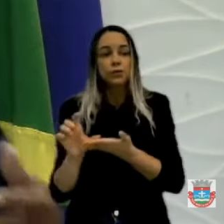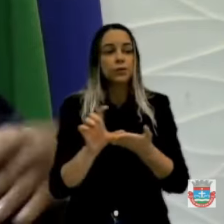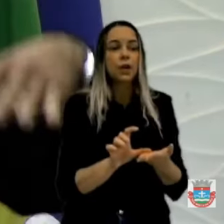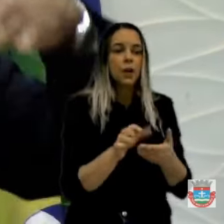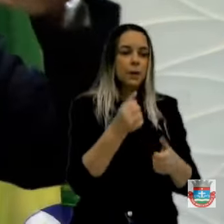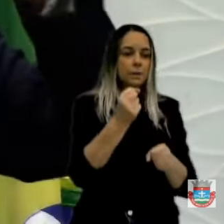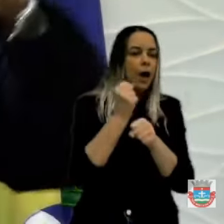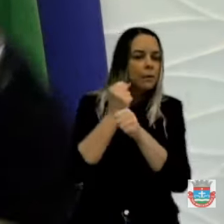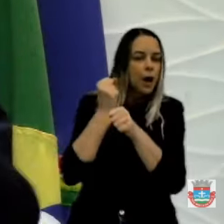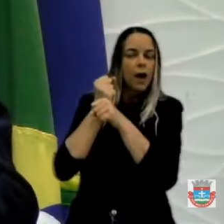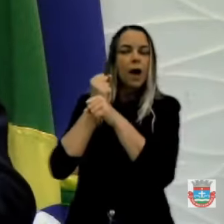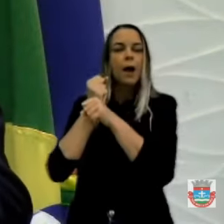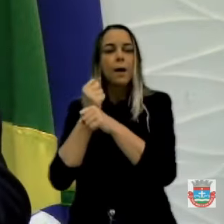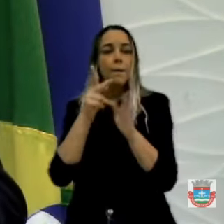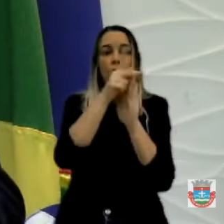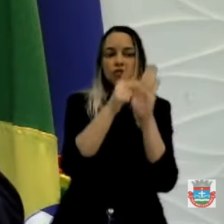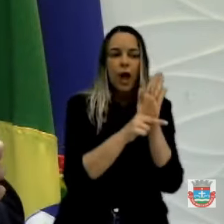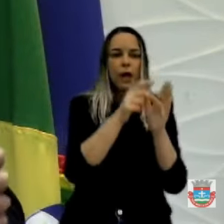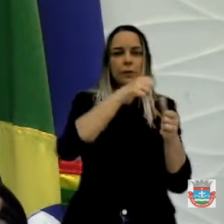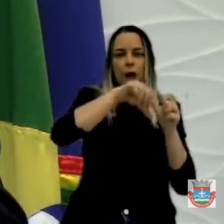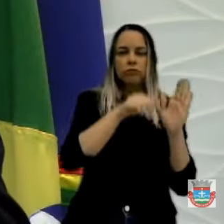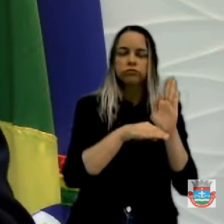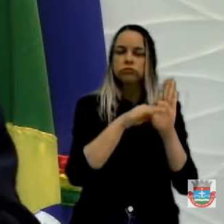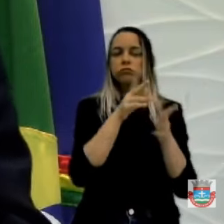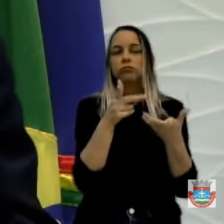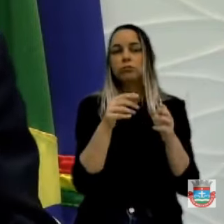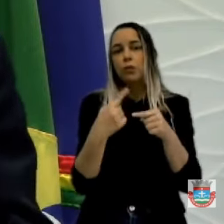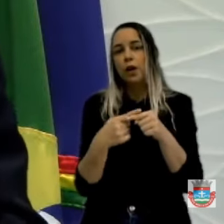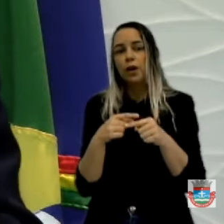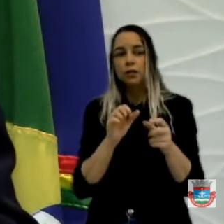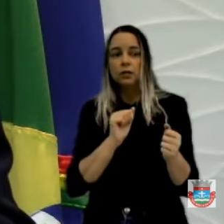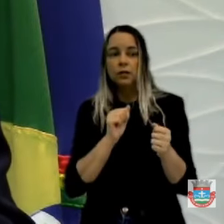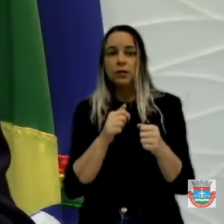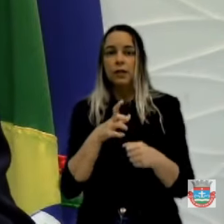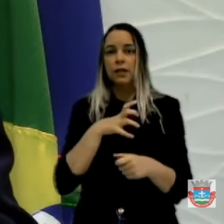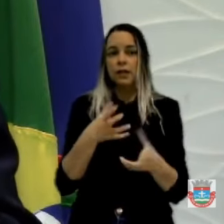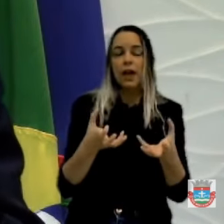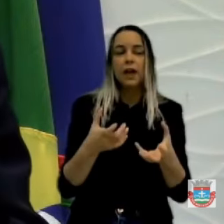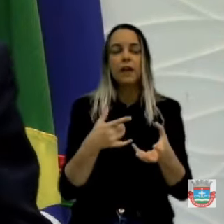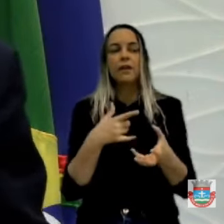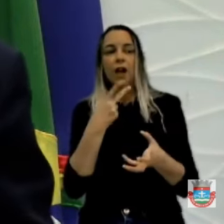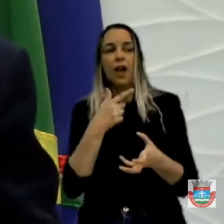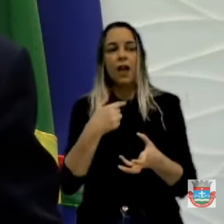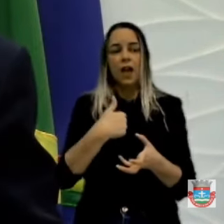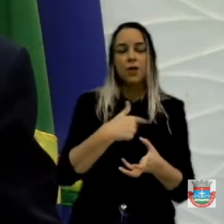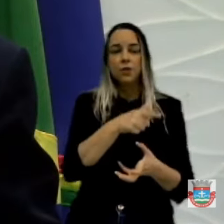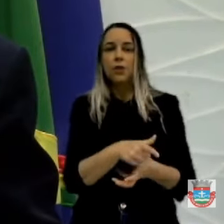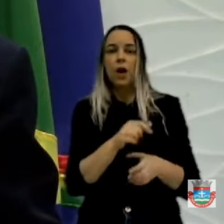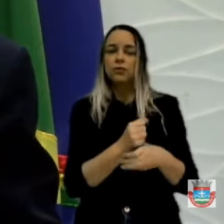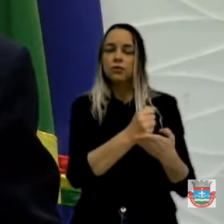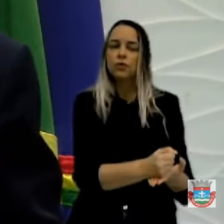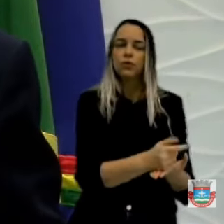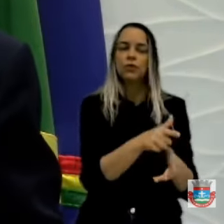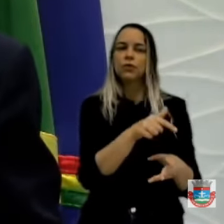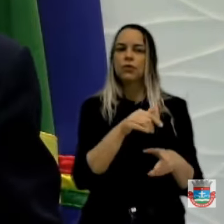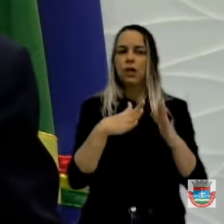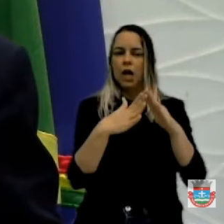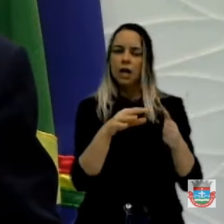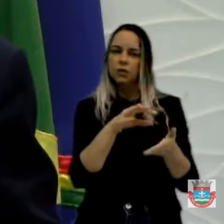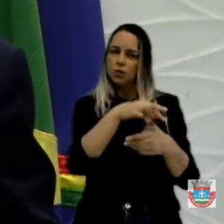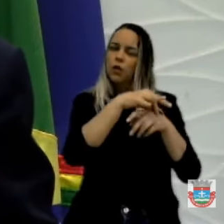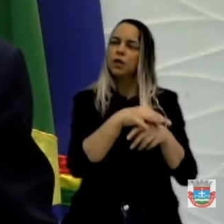reformando projeto, para ganhar espaço na reforma do açougue. E toda ação,